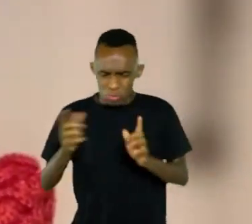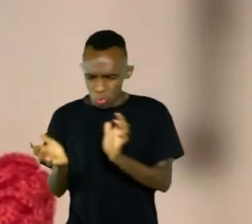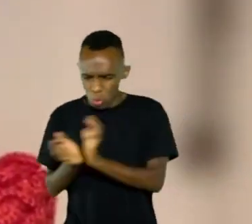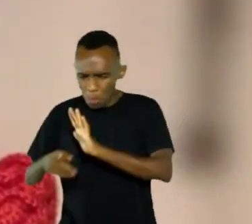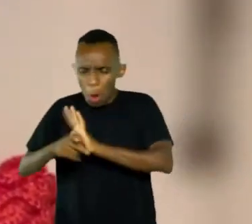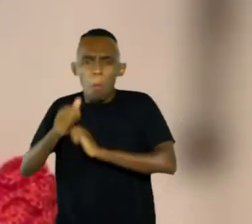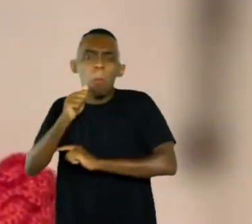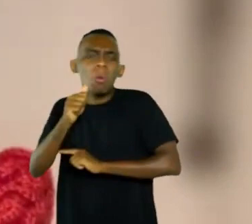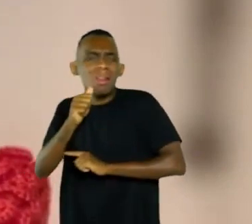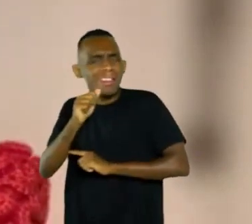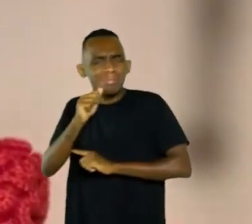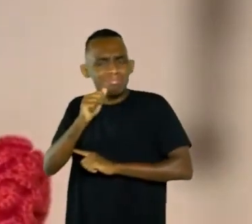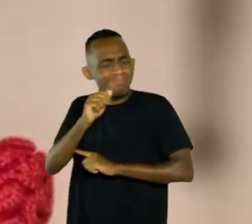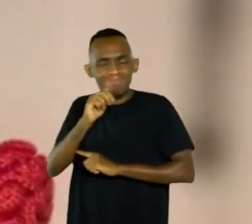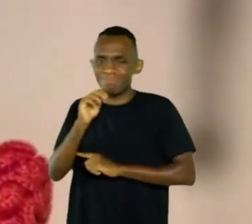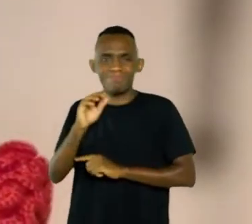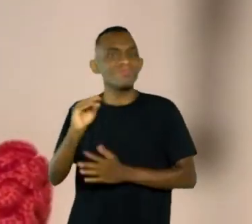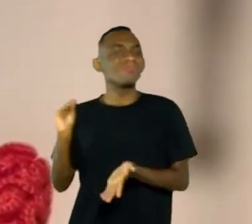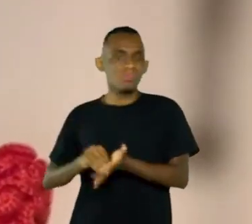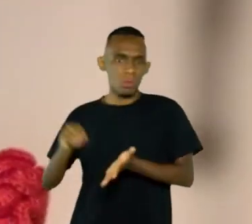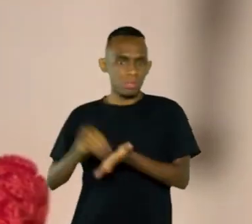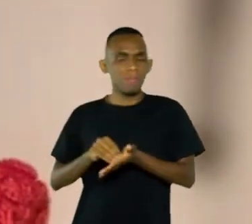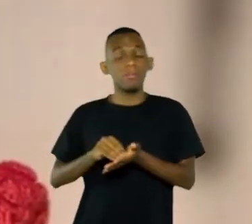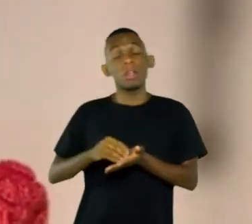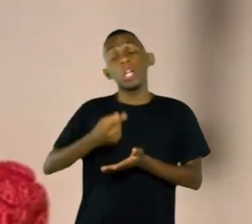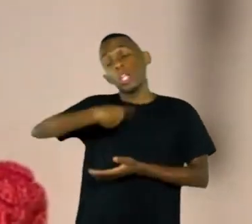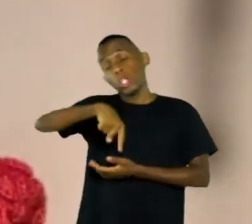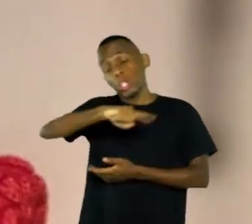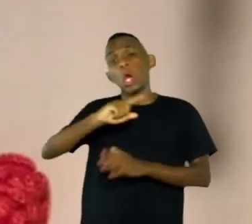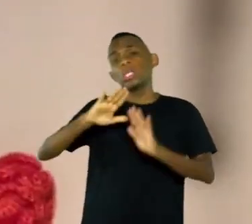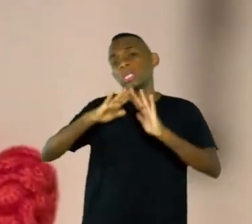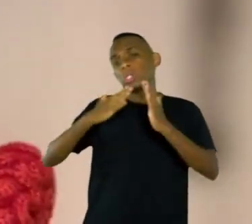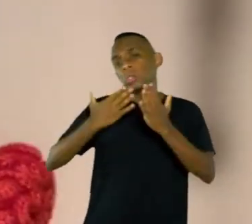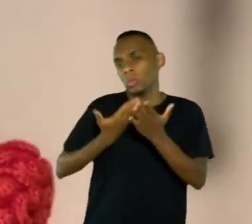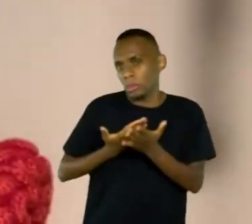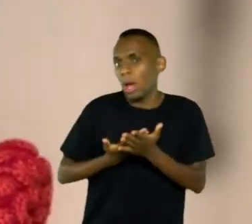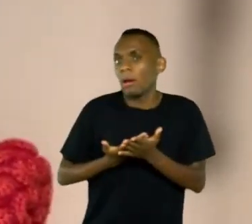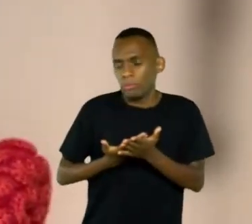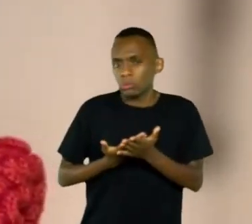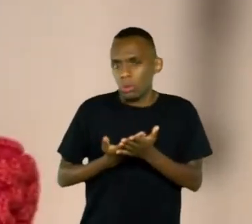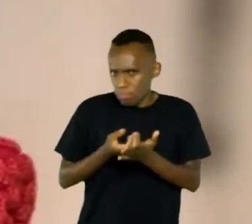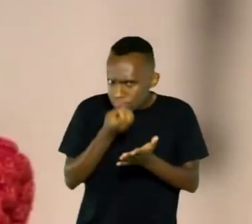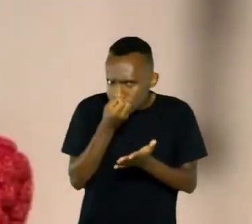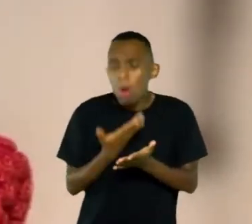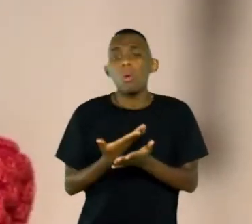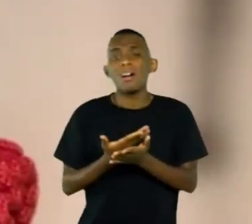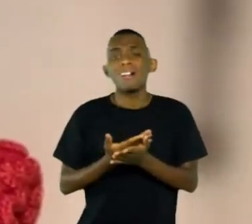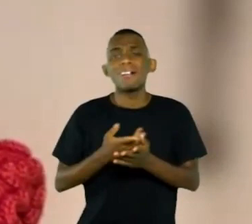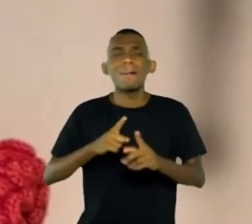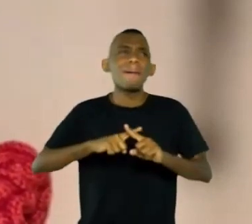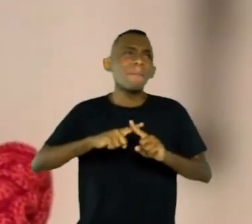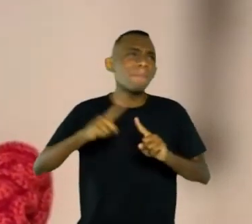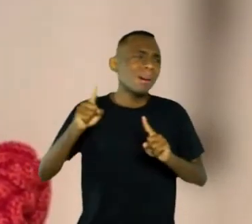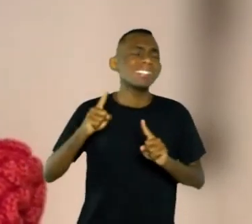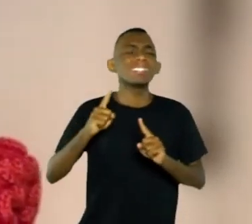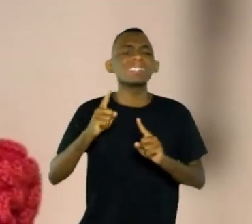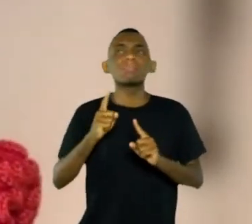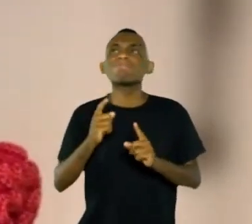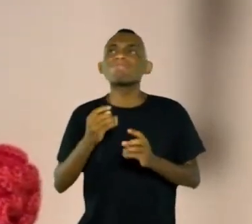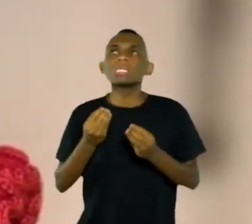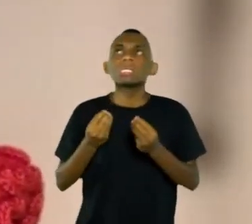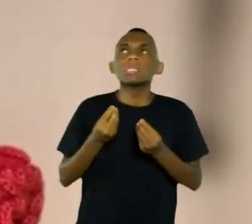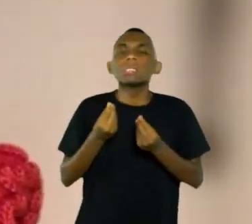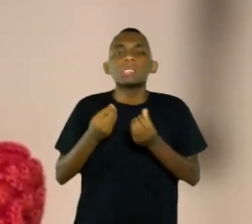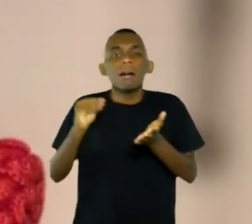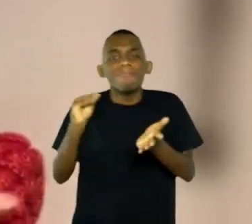num colégio de classe média, um colégio bom e tal, mas os livros, para nós, estavam muito mais relacionados